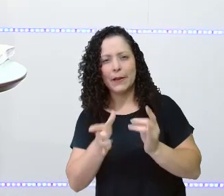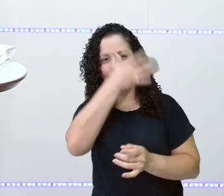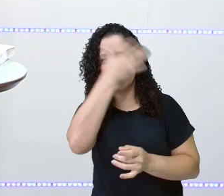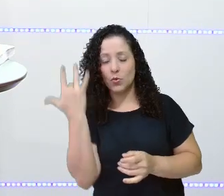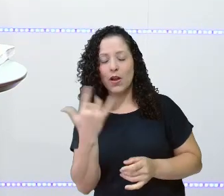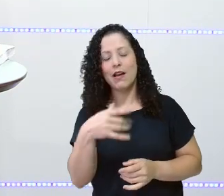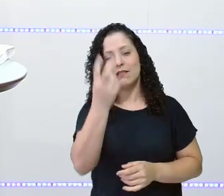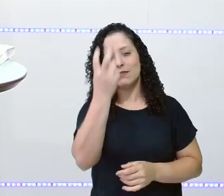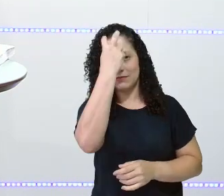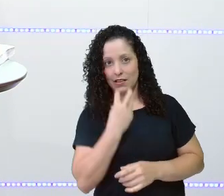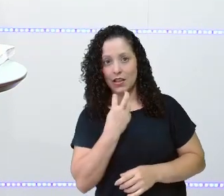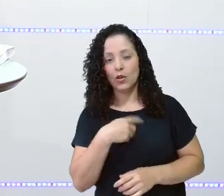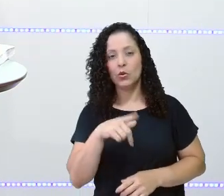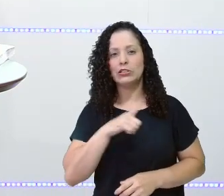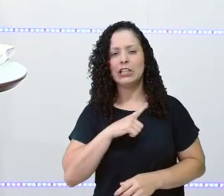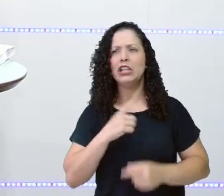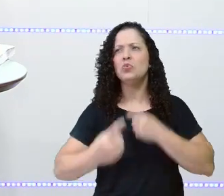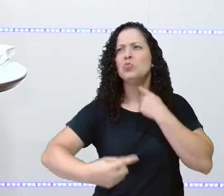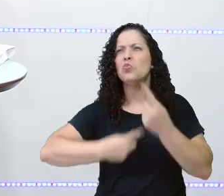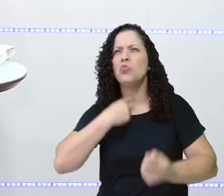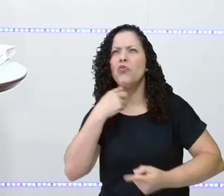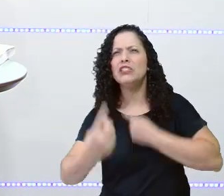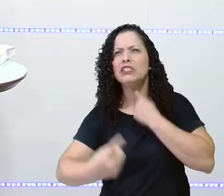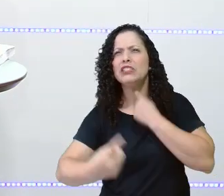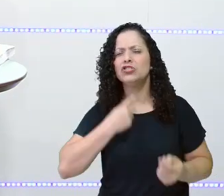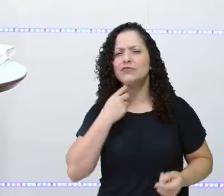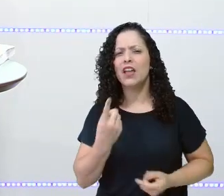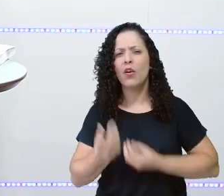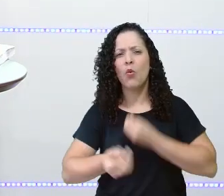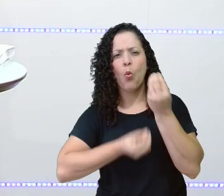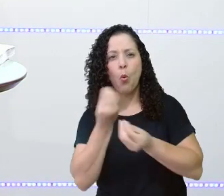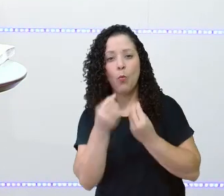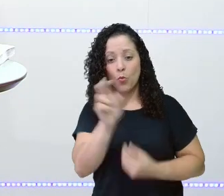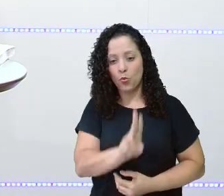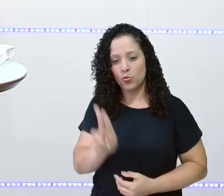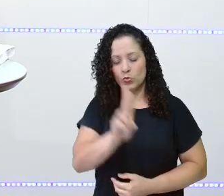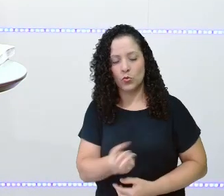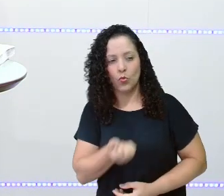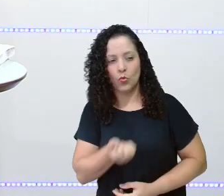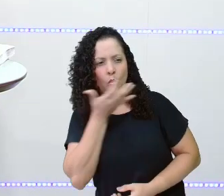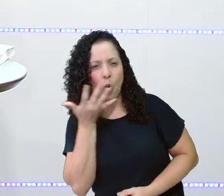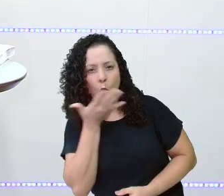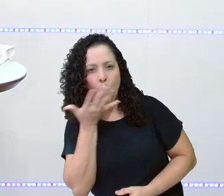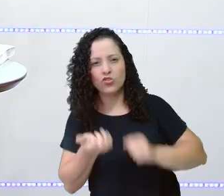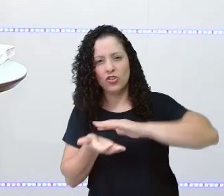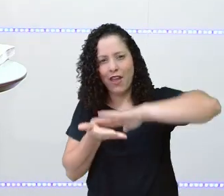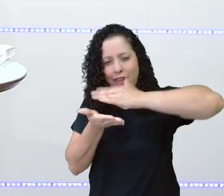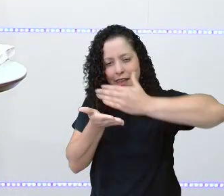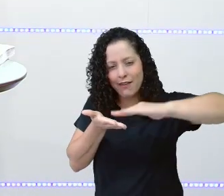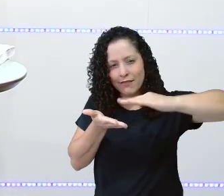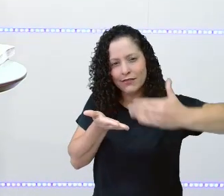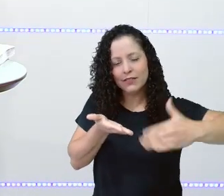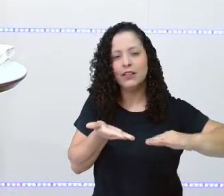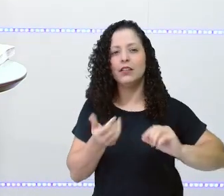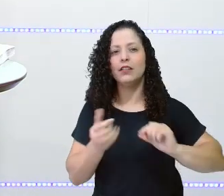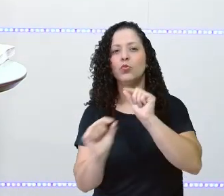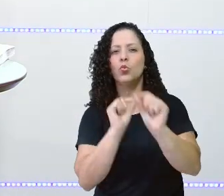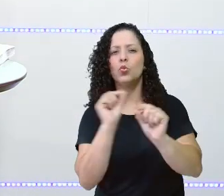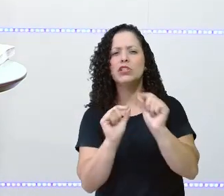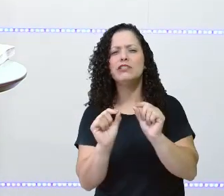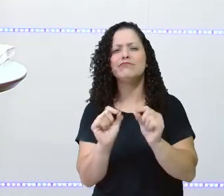a gente fica com muitas dúvidas em relação às cores, em relação a relevos, em relação ao tipo de material.